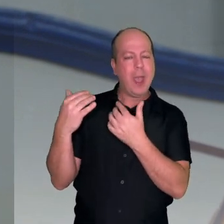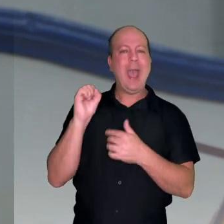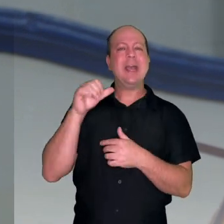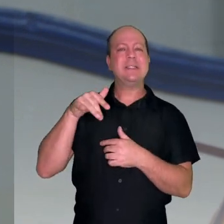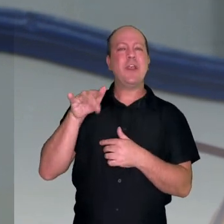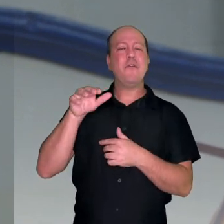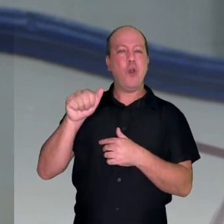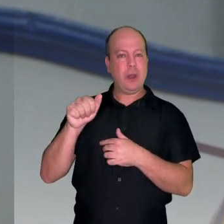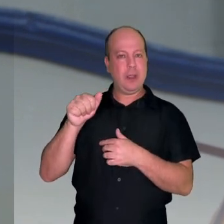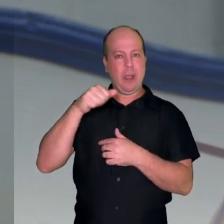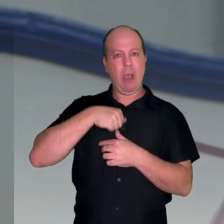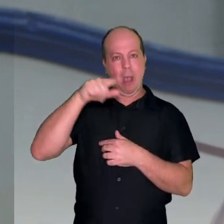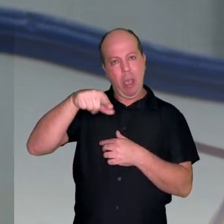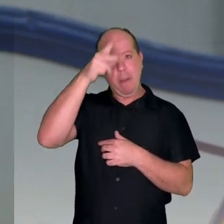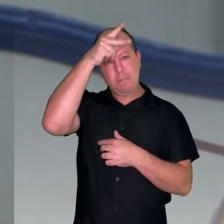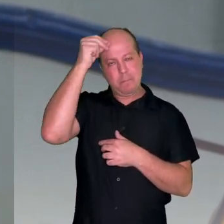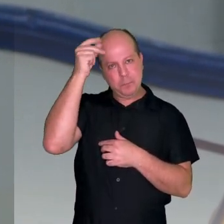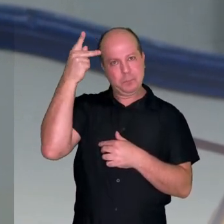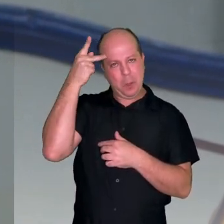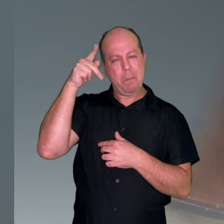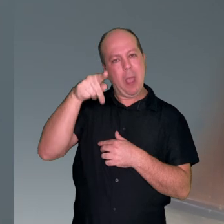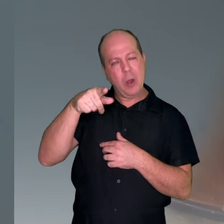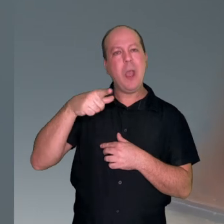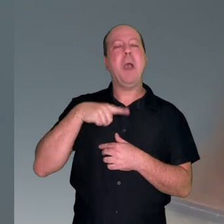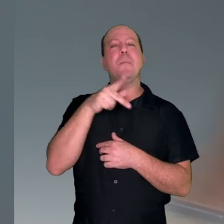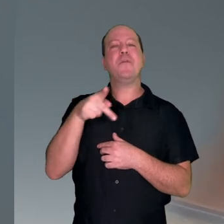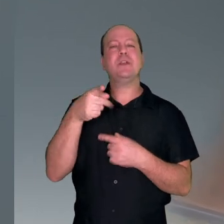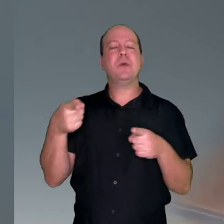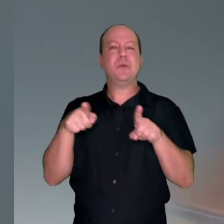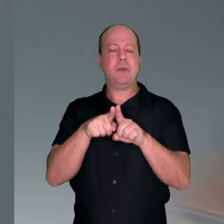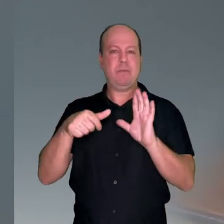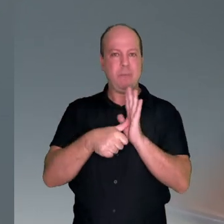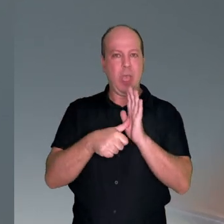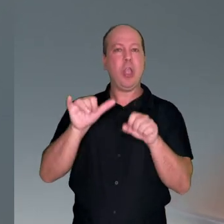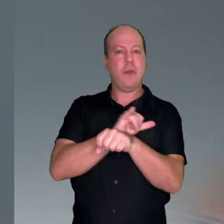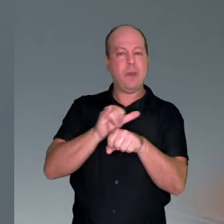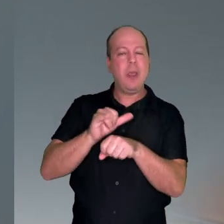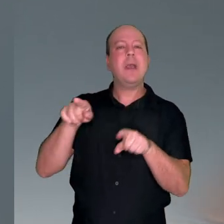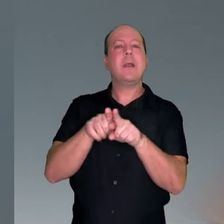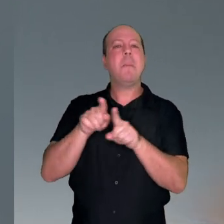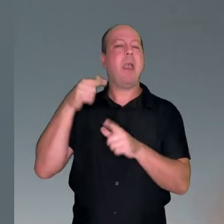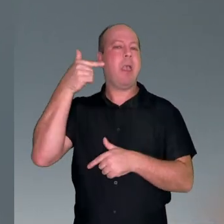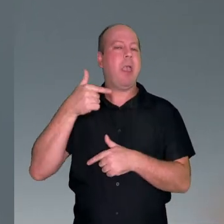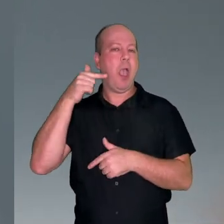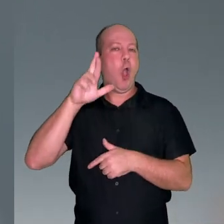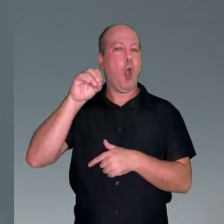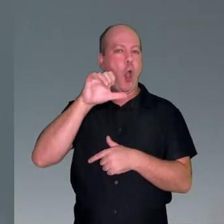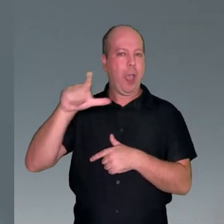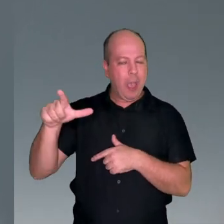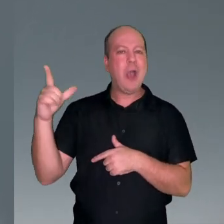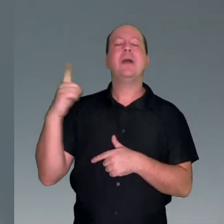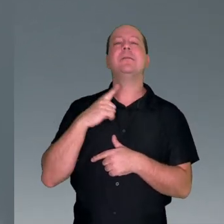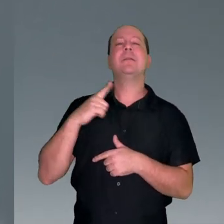flauta da Orquestra Sinfônica do Teatro Municipal de São Paulo. Marcelo é professor associado da Royal Academy of Music em Londres e mantém